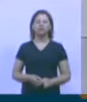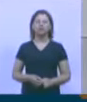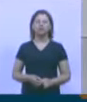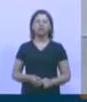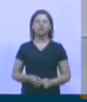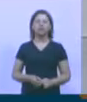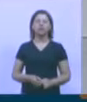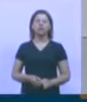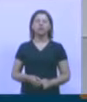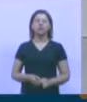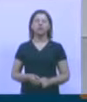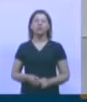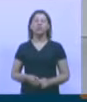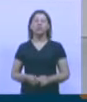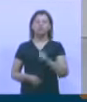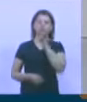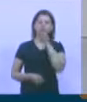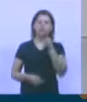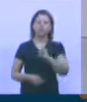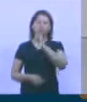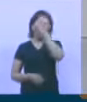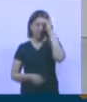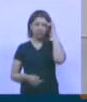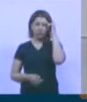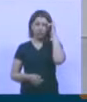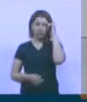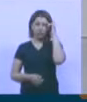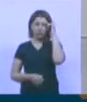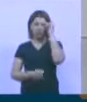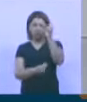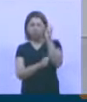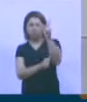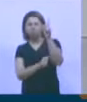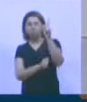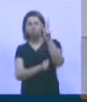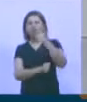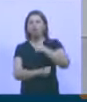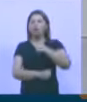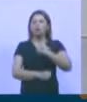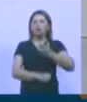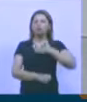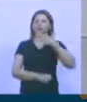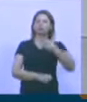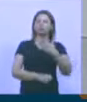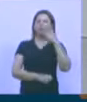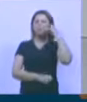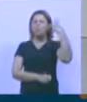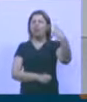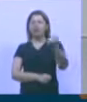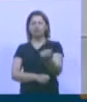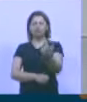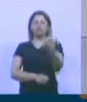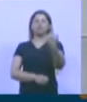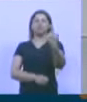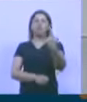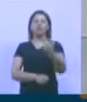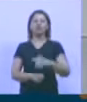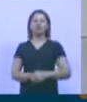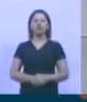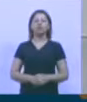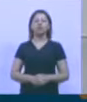Firework. Ok. Se alguém explodir fogos de artifício aqui atrás de mim, é claro que eu vou dar um pulo aqui na frente. That is a